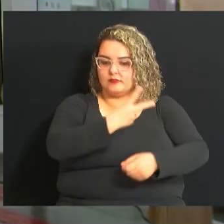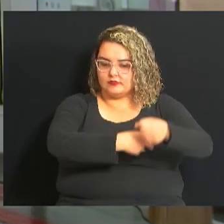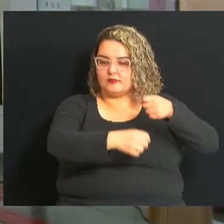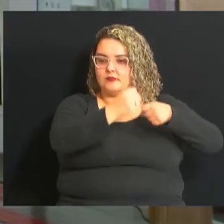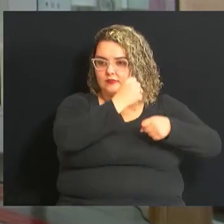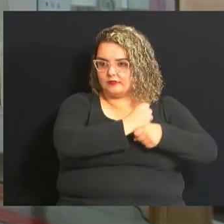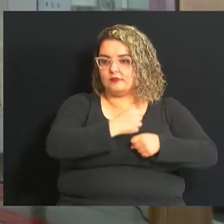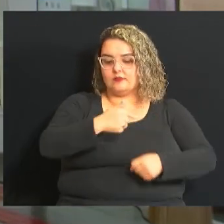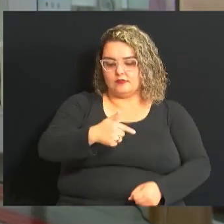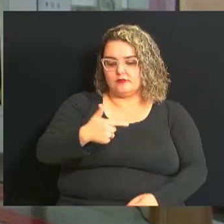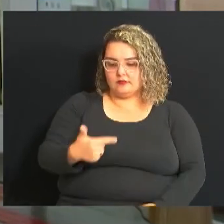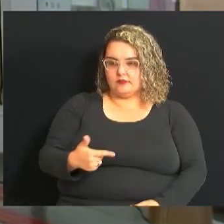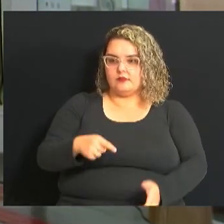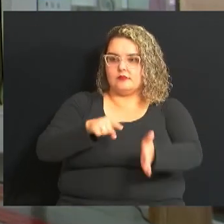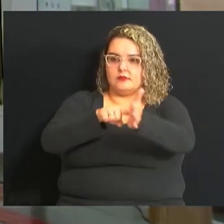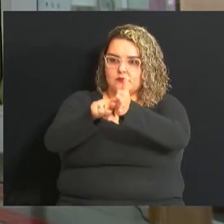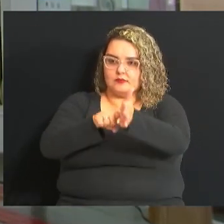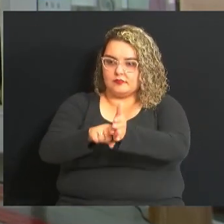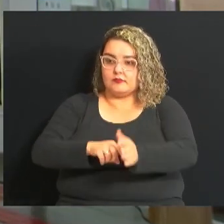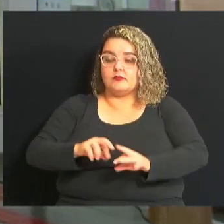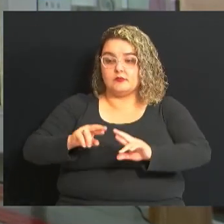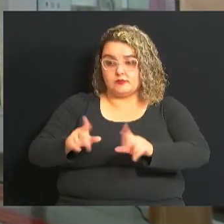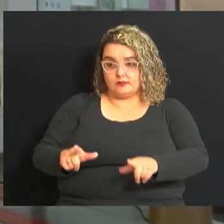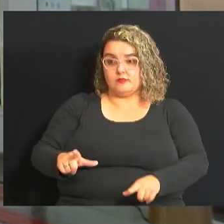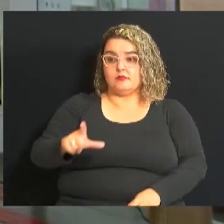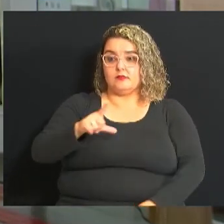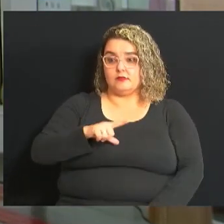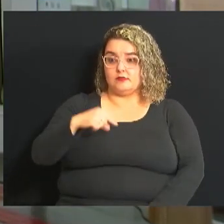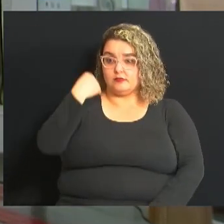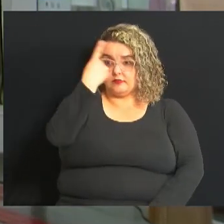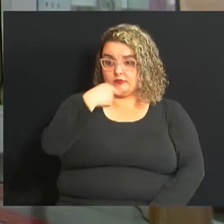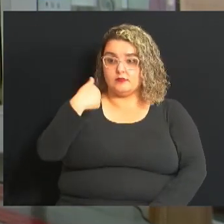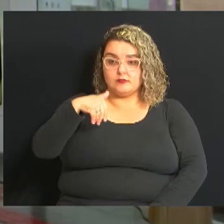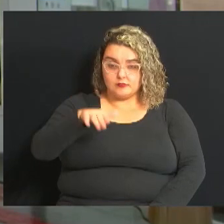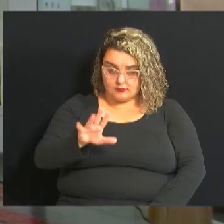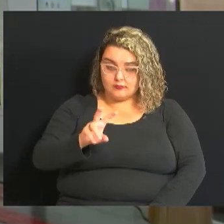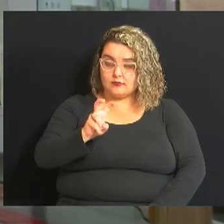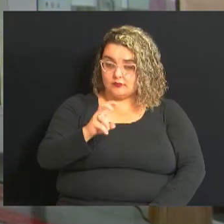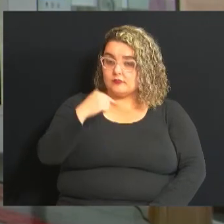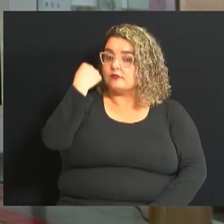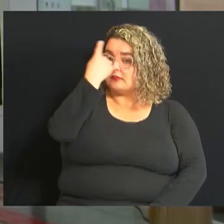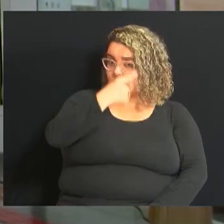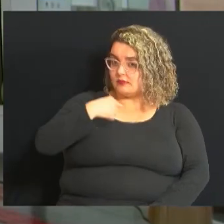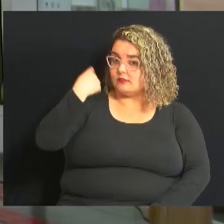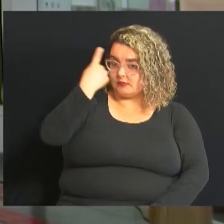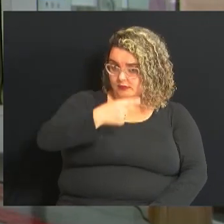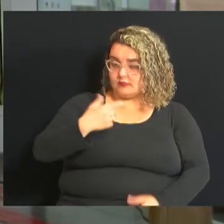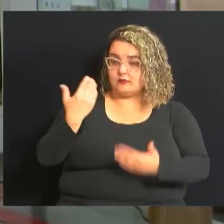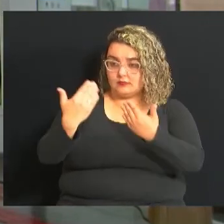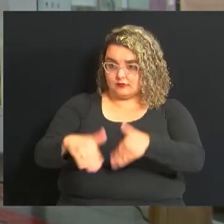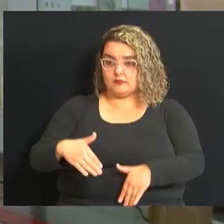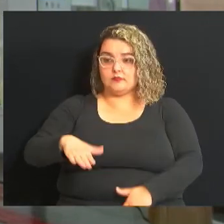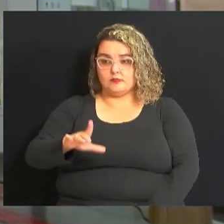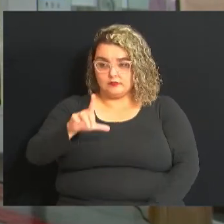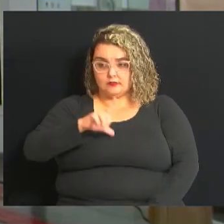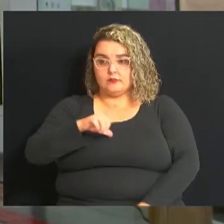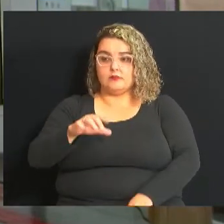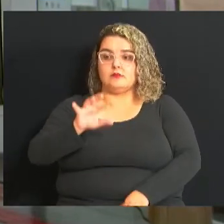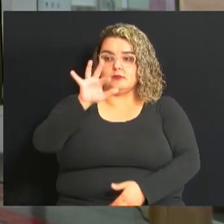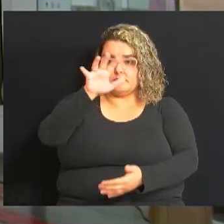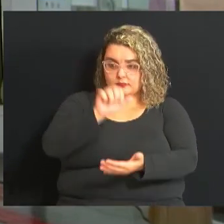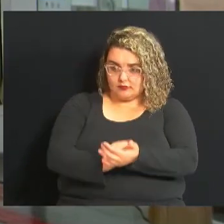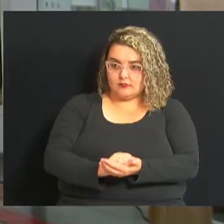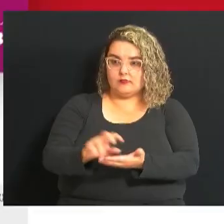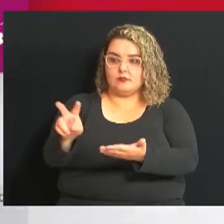72 questões, com a diferença que este ano temos 1 hora a mais de prova. São 5 horas de prova, portanto, mais tempo para os candidatos lerem as